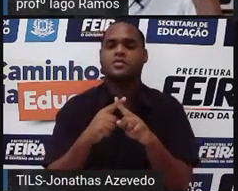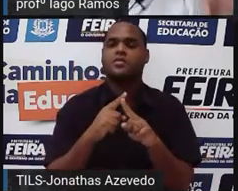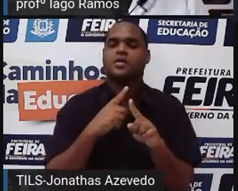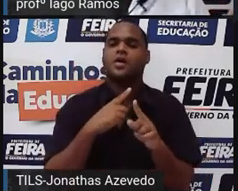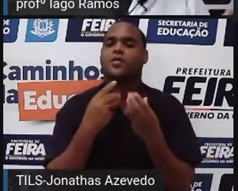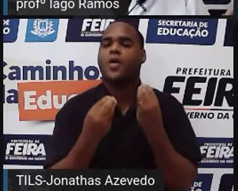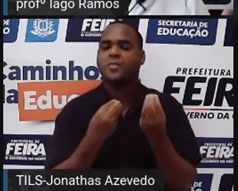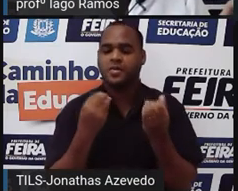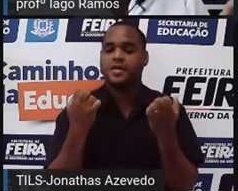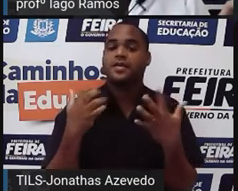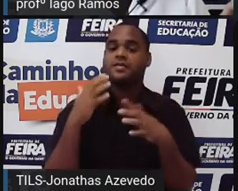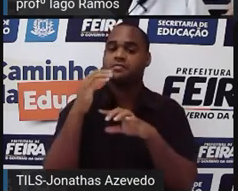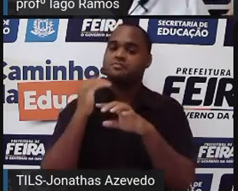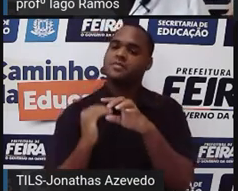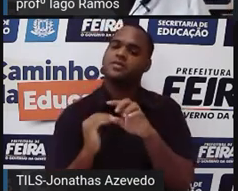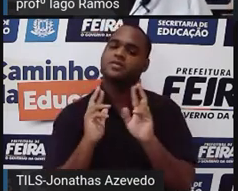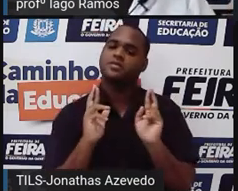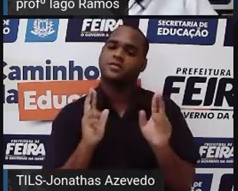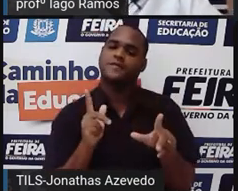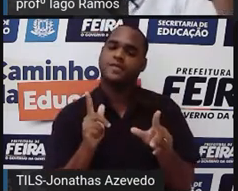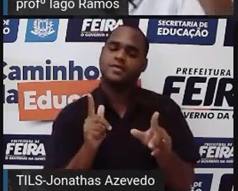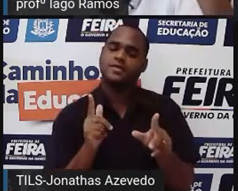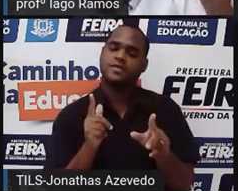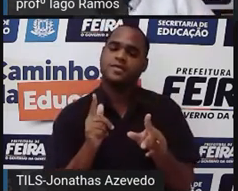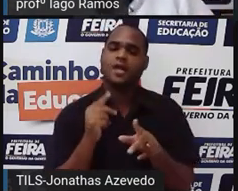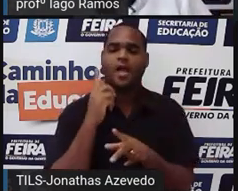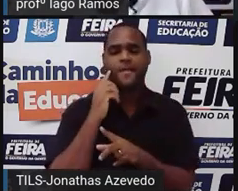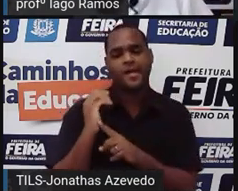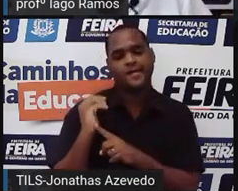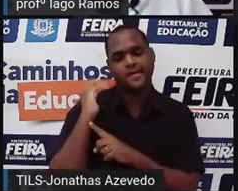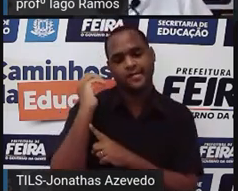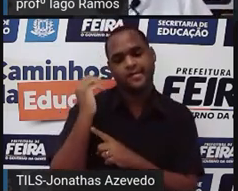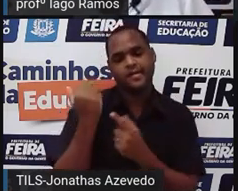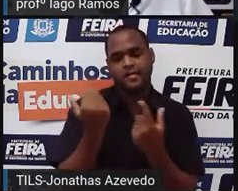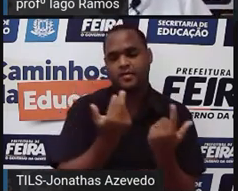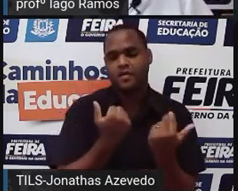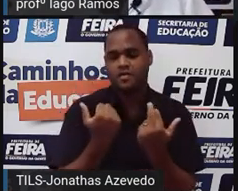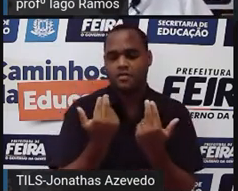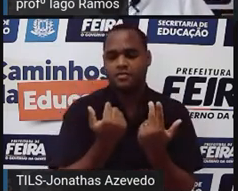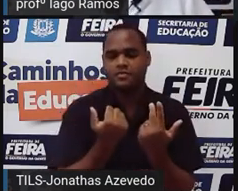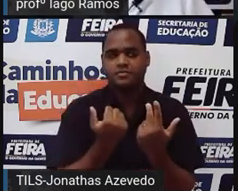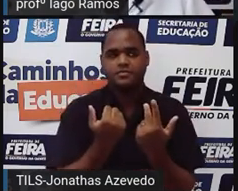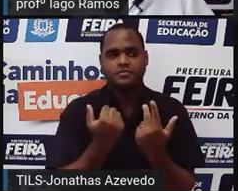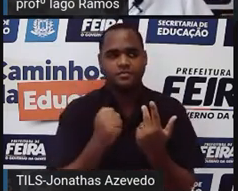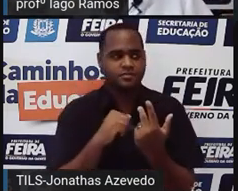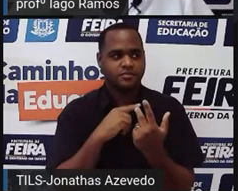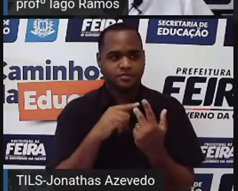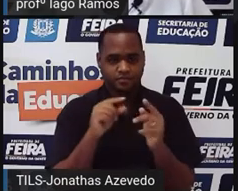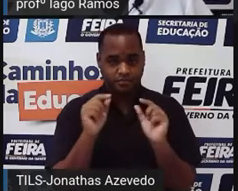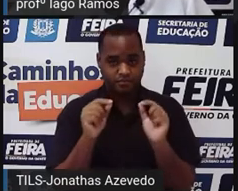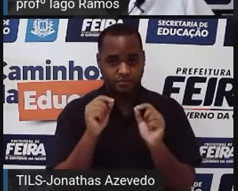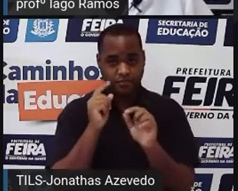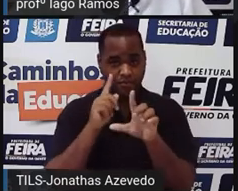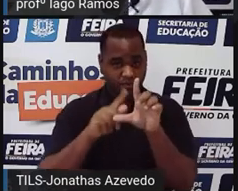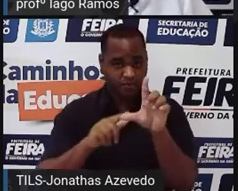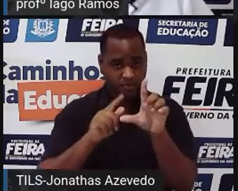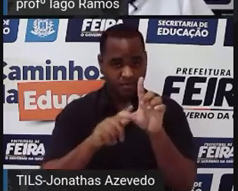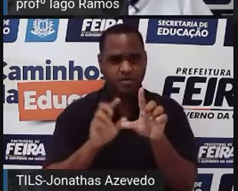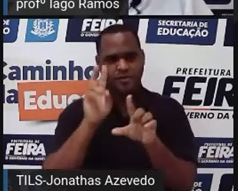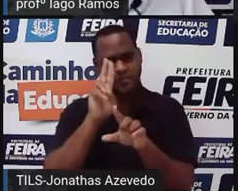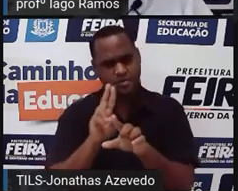A parte de baixo vai ser diferente, a parte de cima vai ser igual. Tá vendo ali? Eu usei as letrinhas,